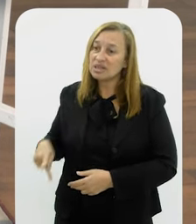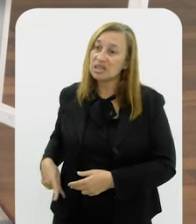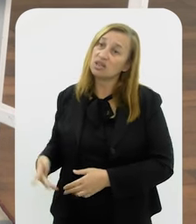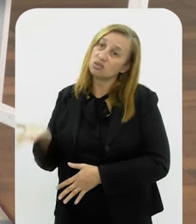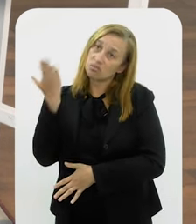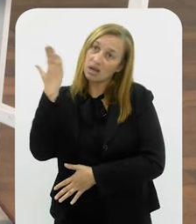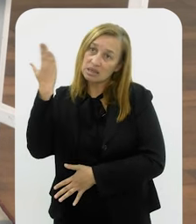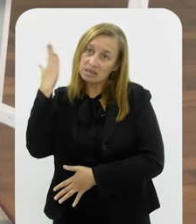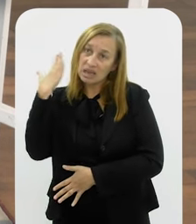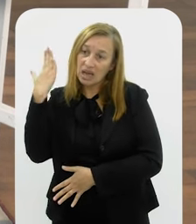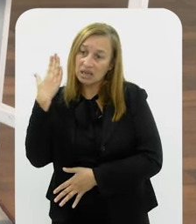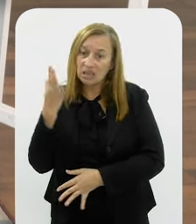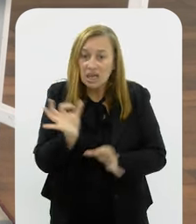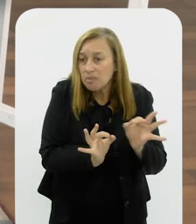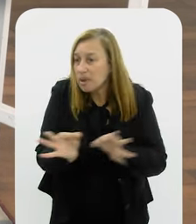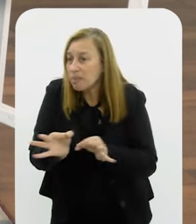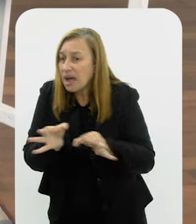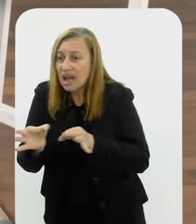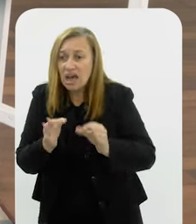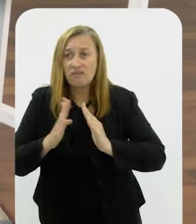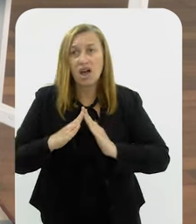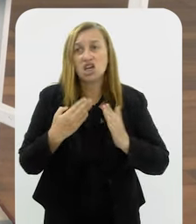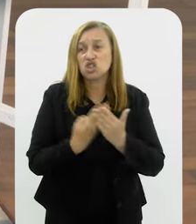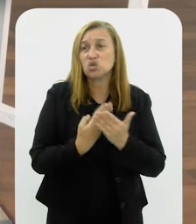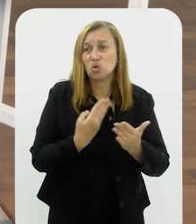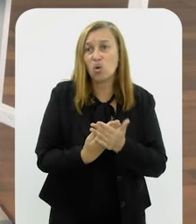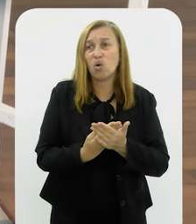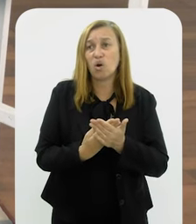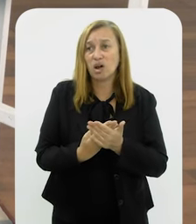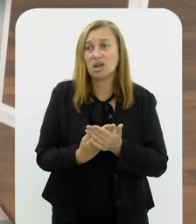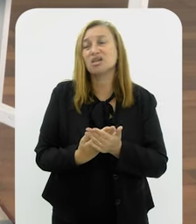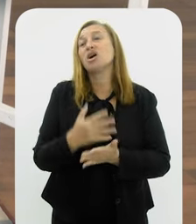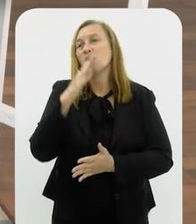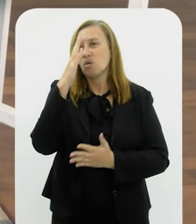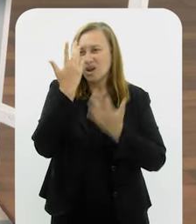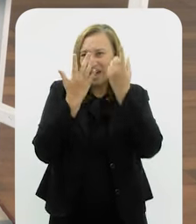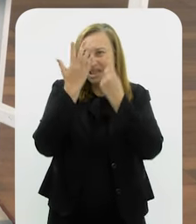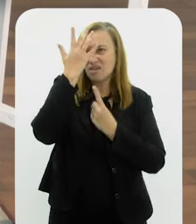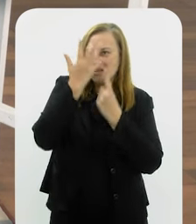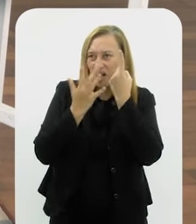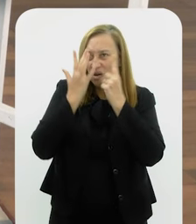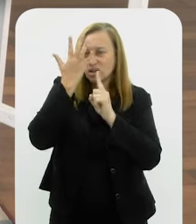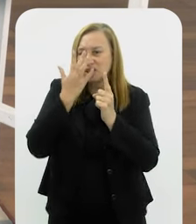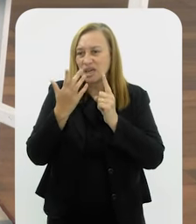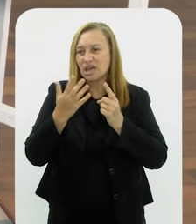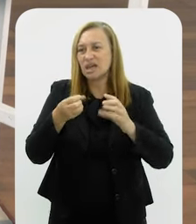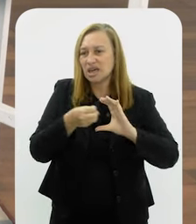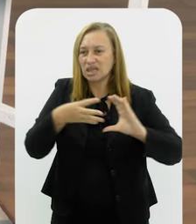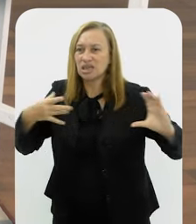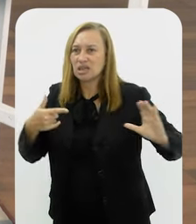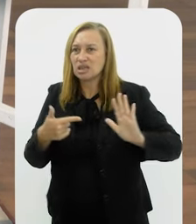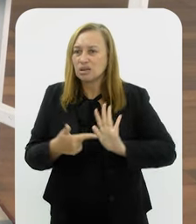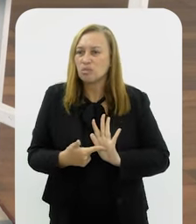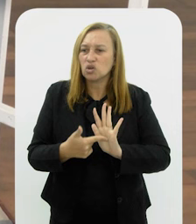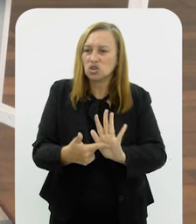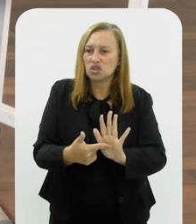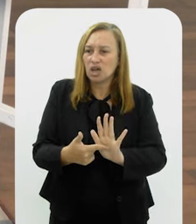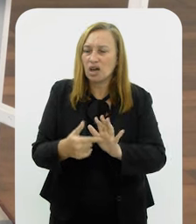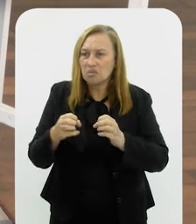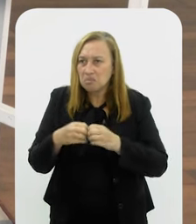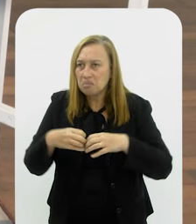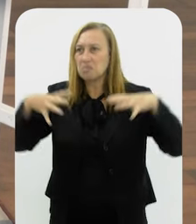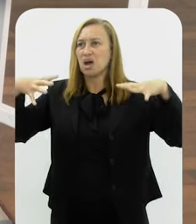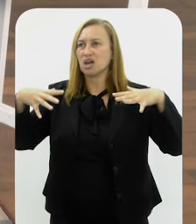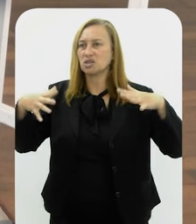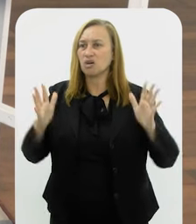fica aqui, você fica aqui. Arrumaram assim a escola. Aquilo foi mágico também. O carnaval tem essa característica de trazer momentos mágicos que você não espera. O que, que é